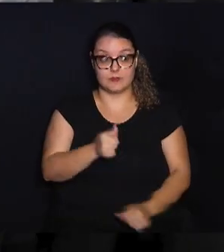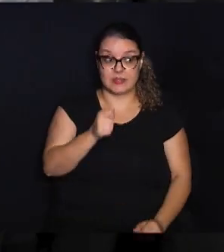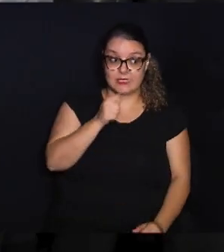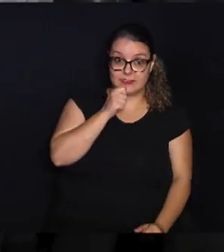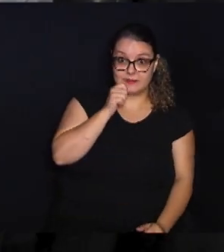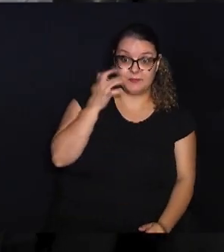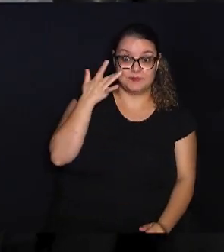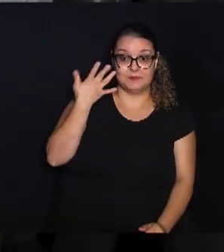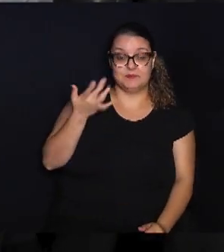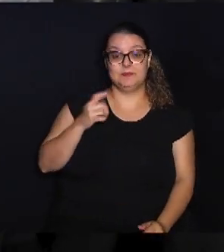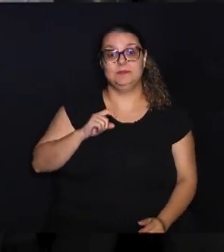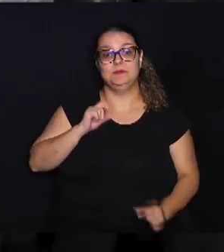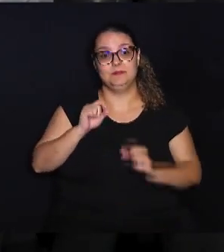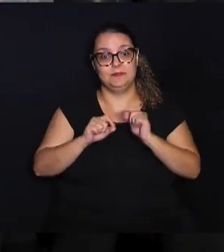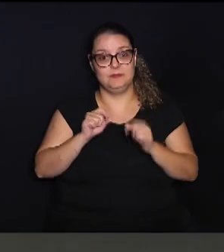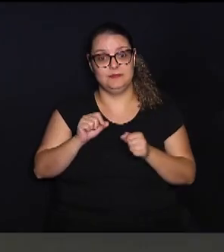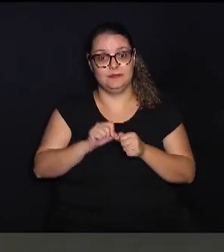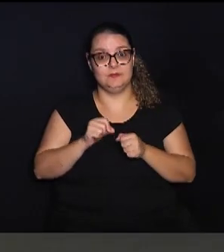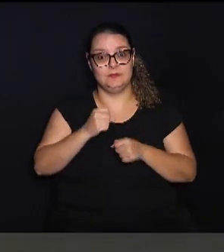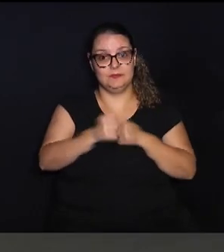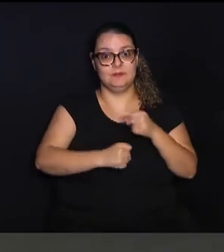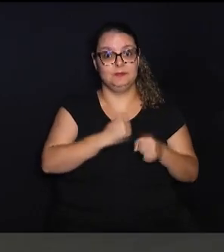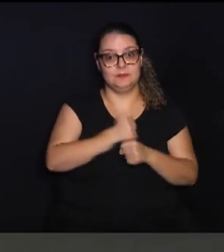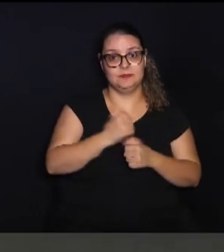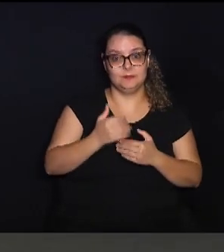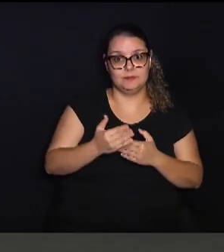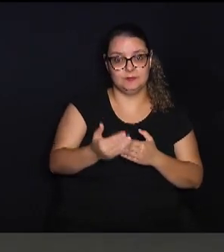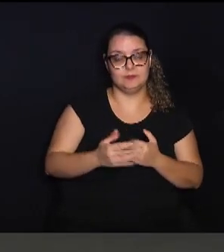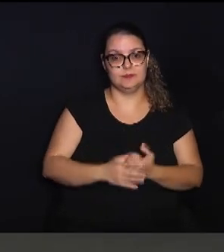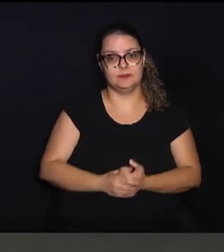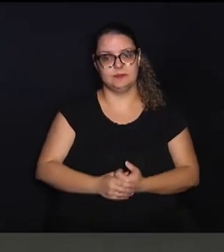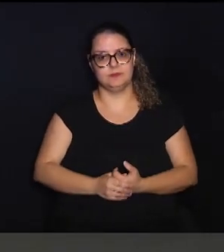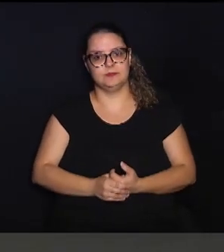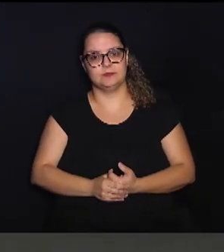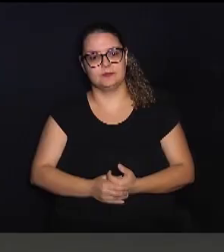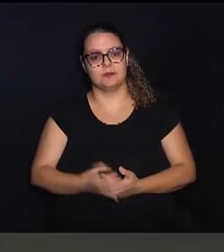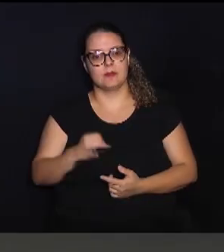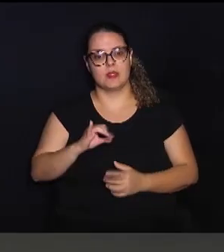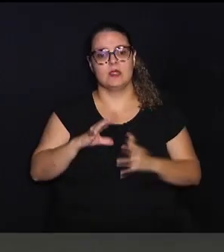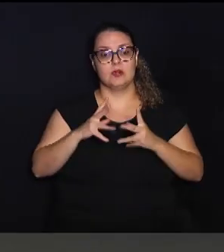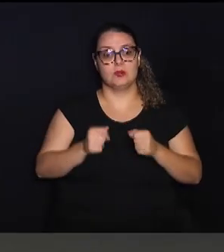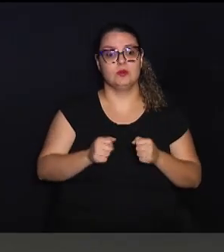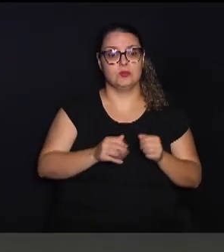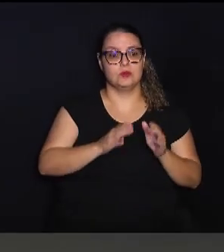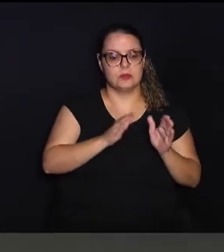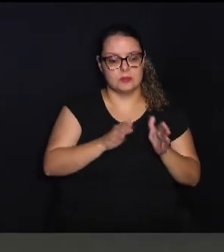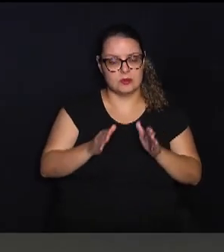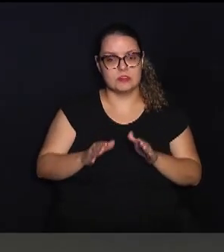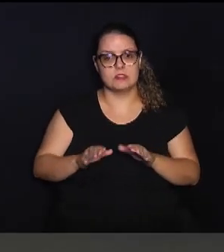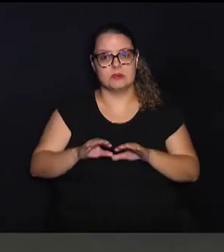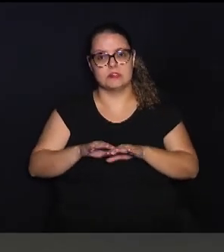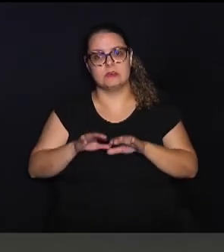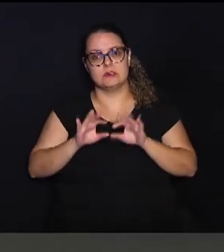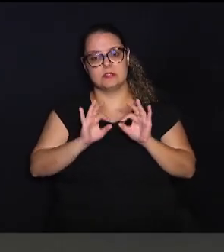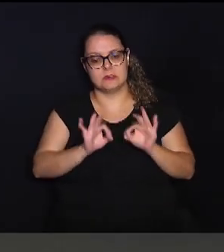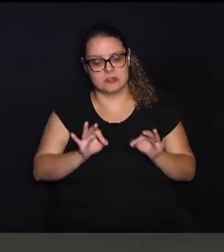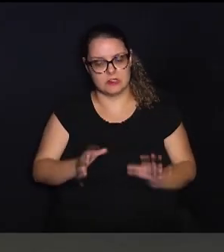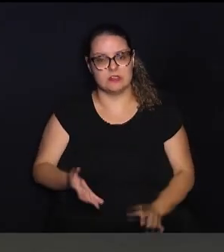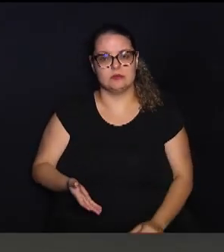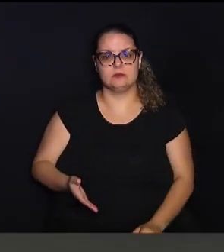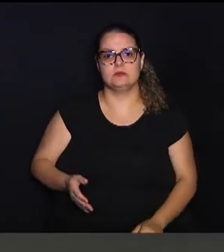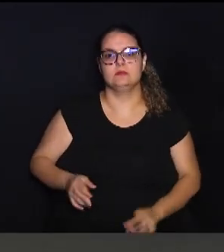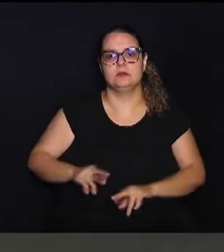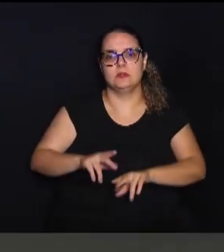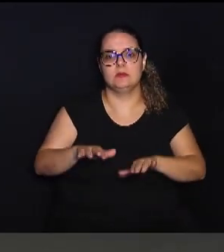que vai fazer a partir do próximo ano. Mas se tiver tudo à disposição, colocar aqui na mesa várias